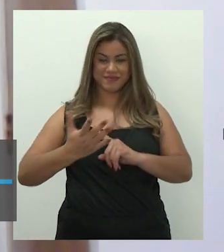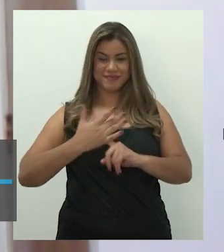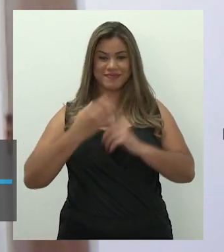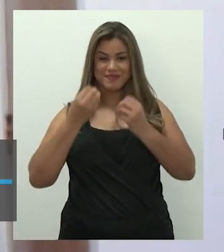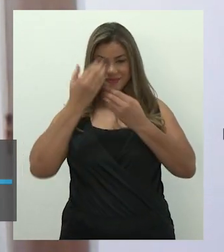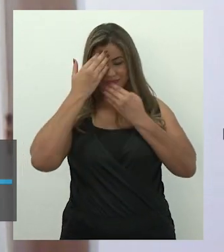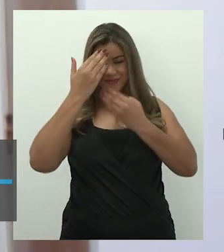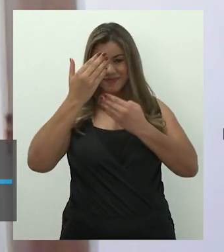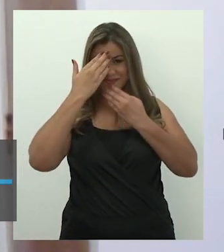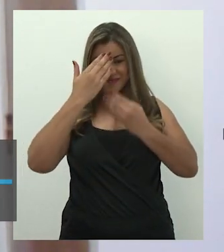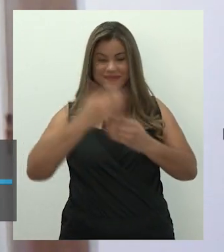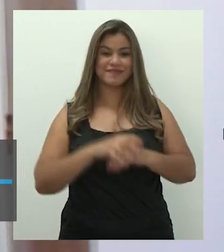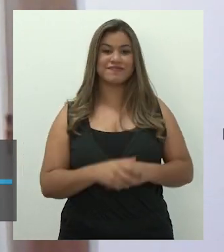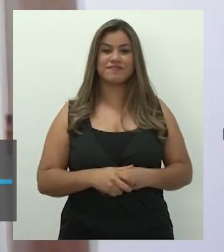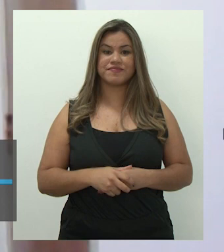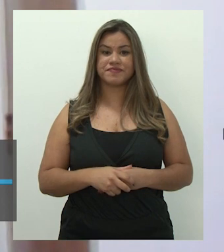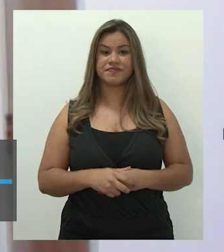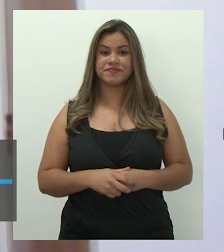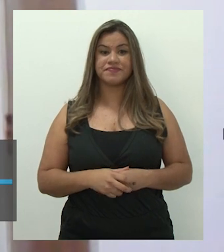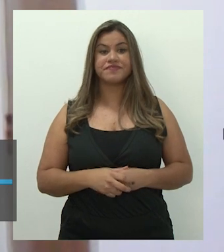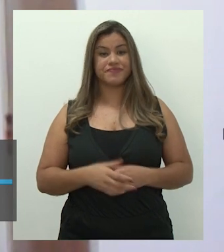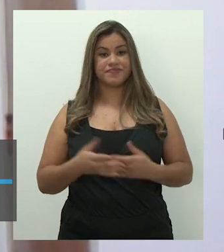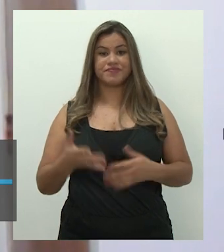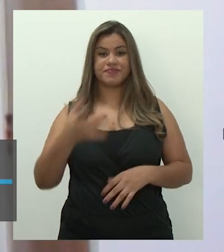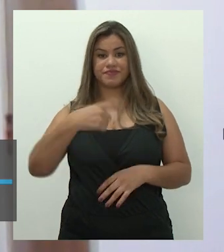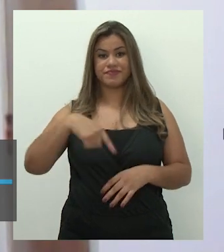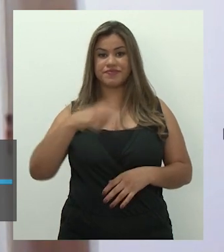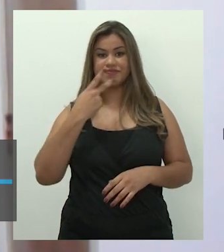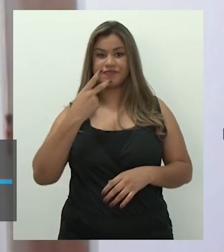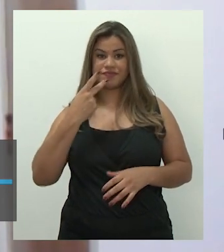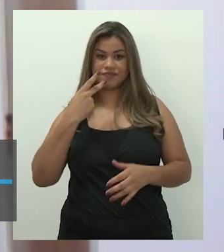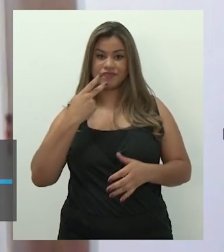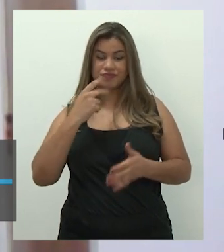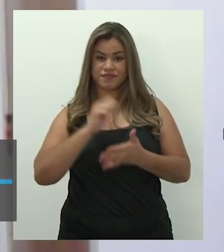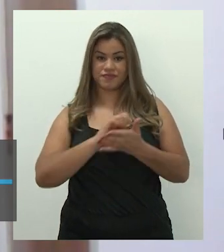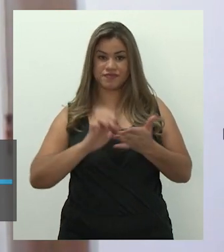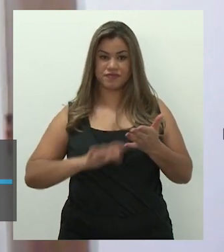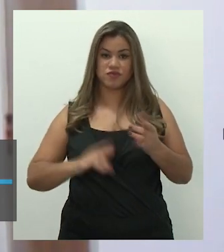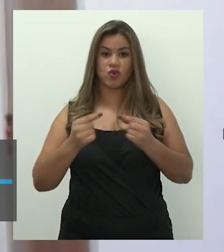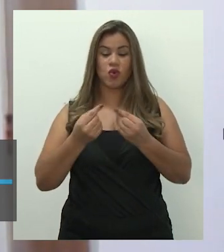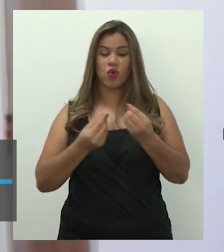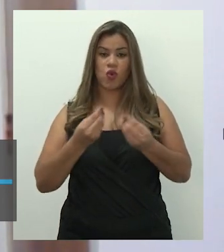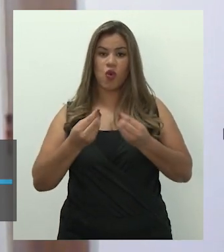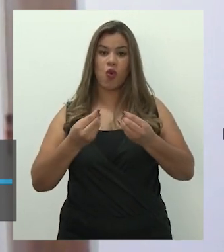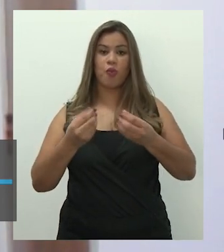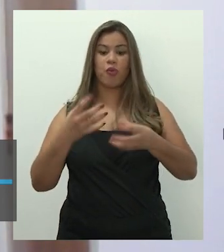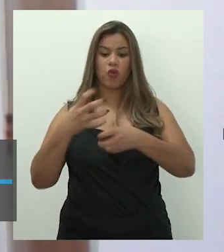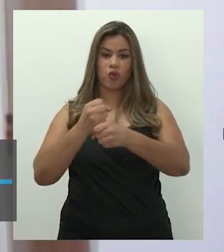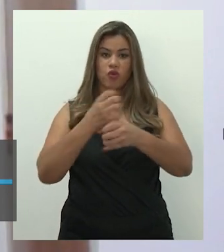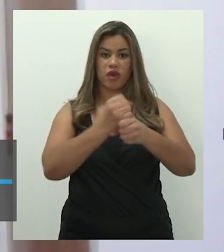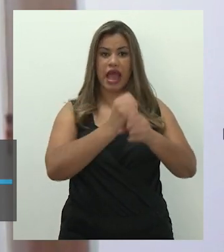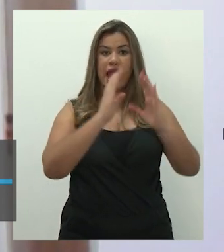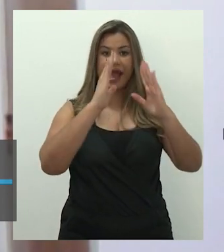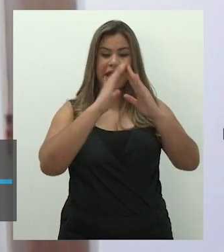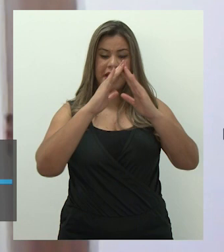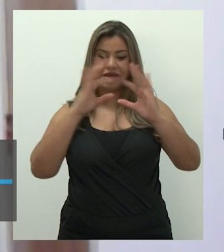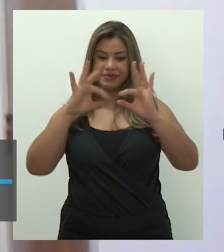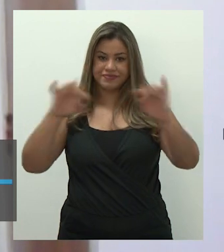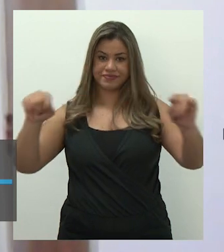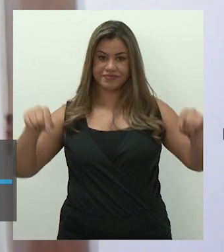lá. Falaram atividades como cálculo de perímetro da casa. A professora Luciana